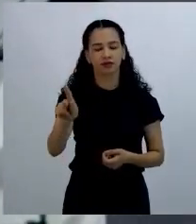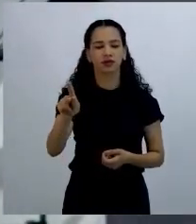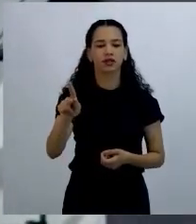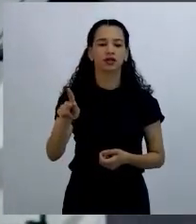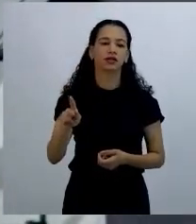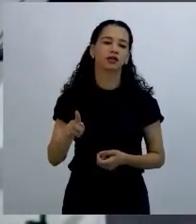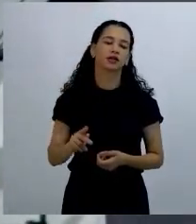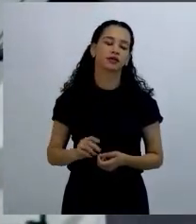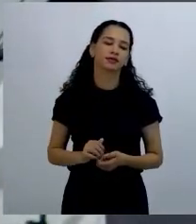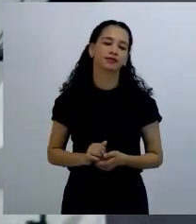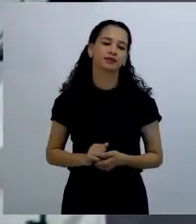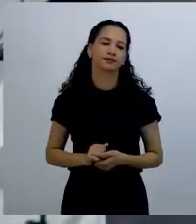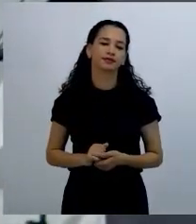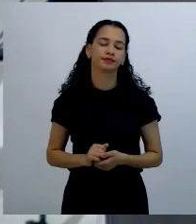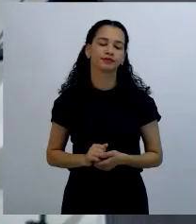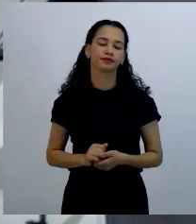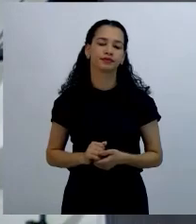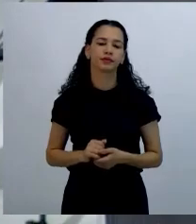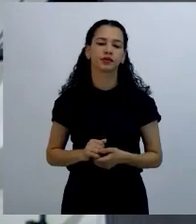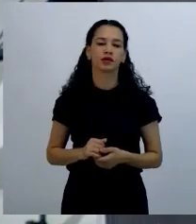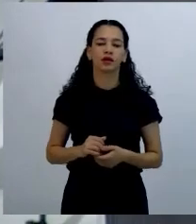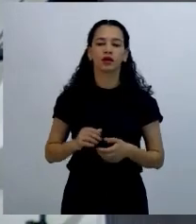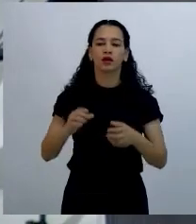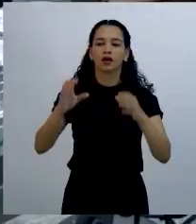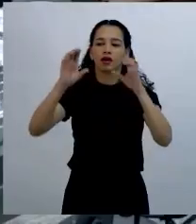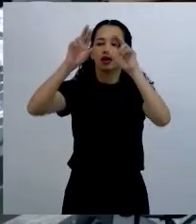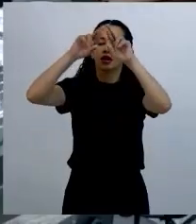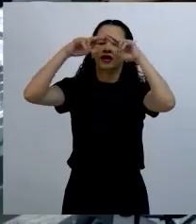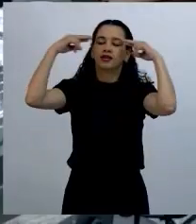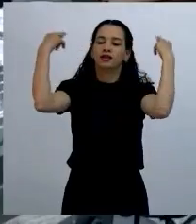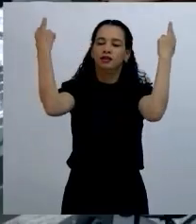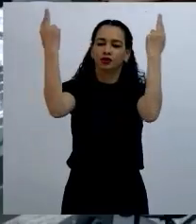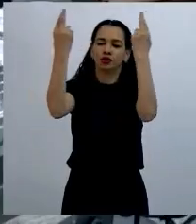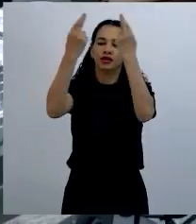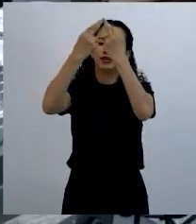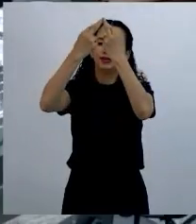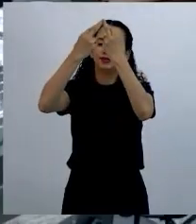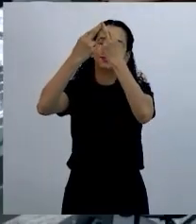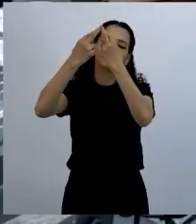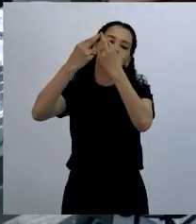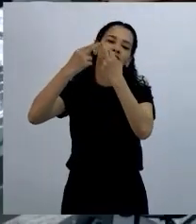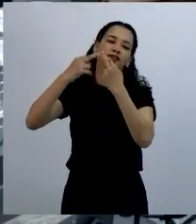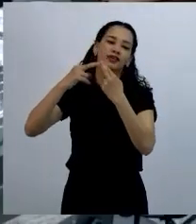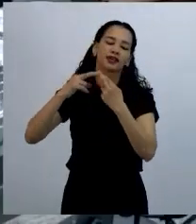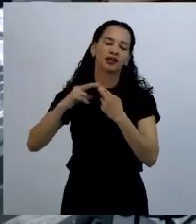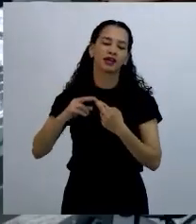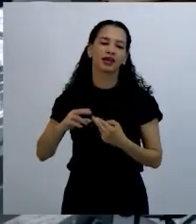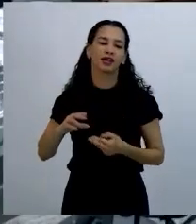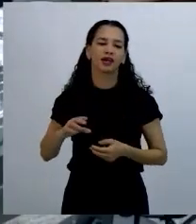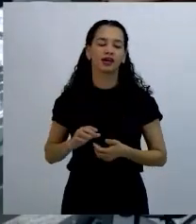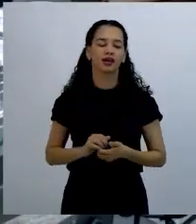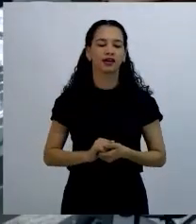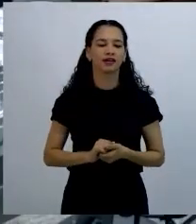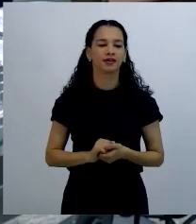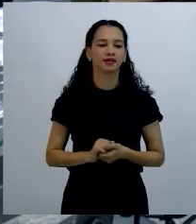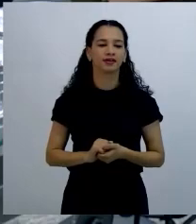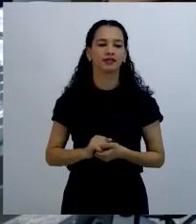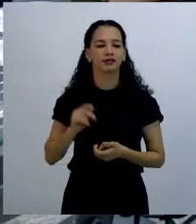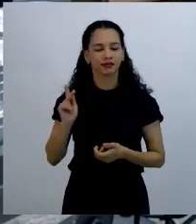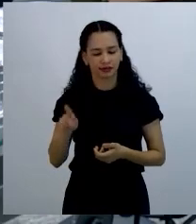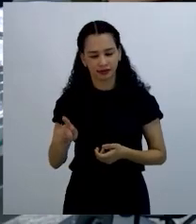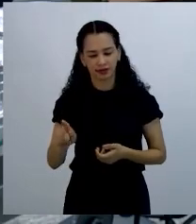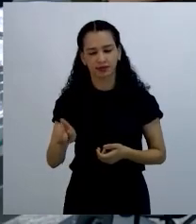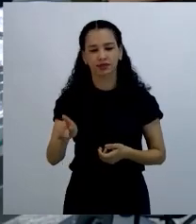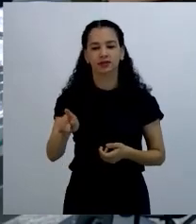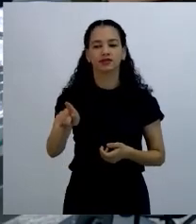é alcançado sem perseverança mas avance mais uma vez lembra-se do que foi que ele disse ao final ah eu estou plenamente certo